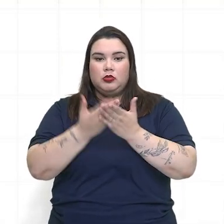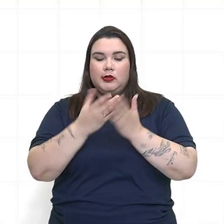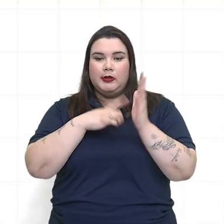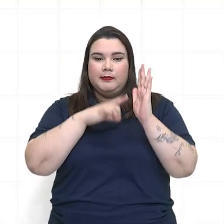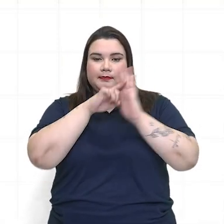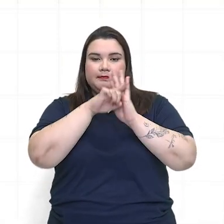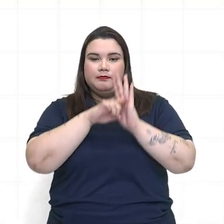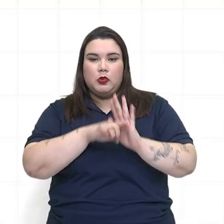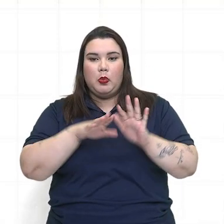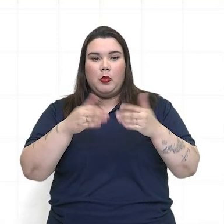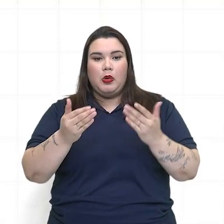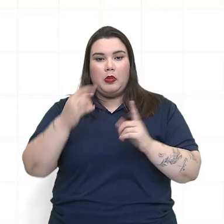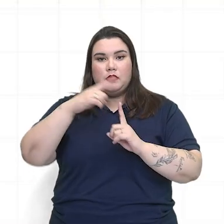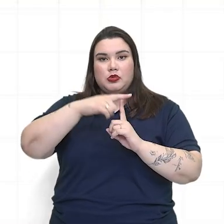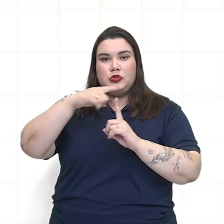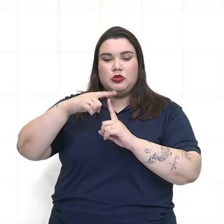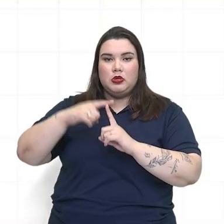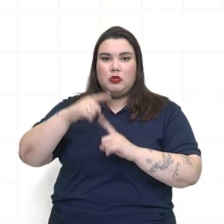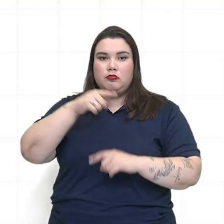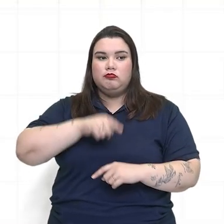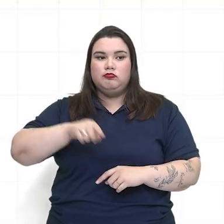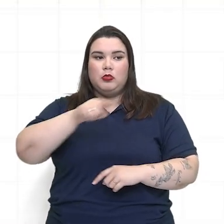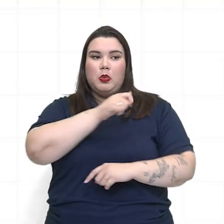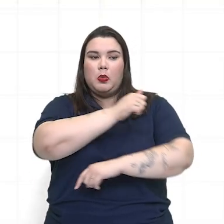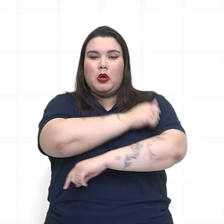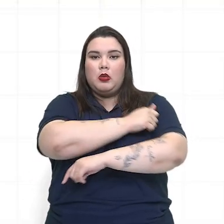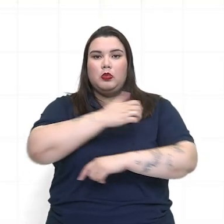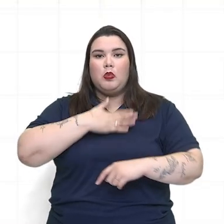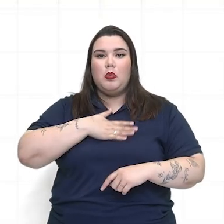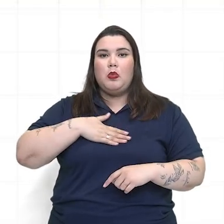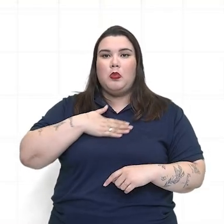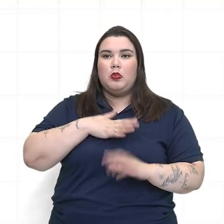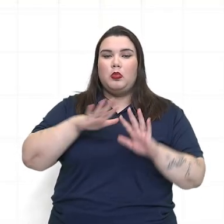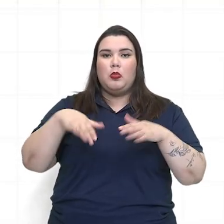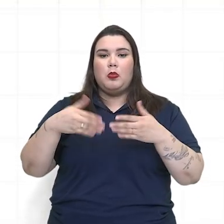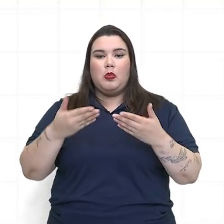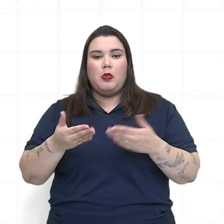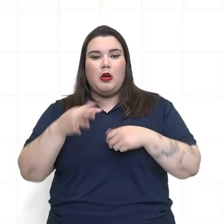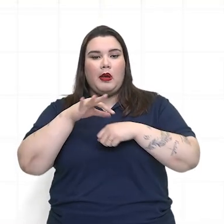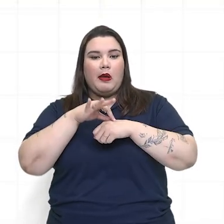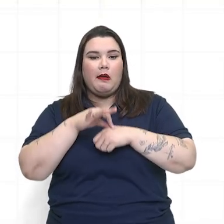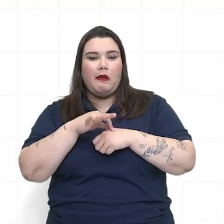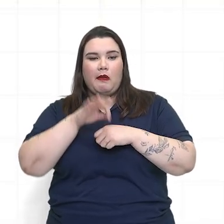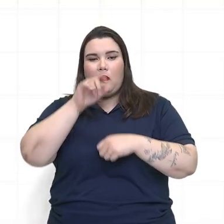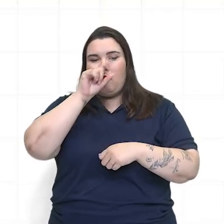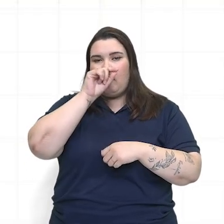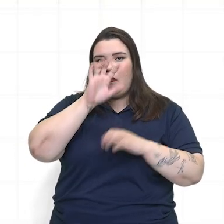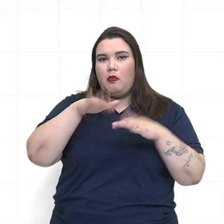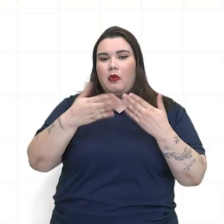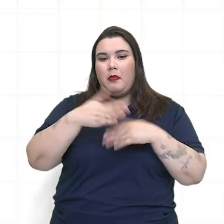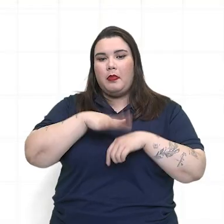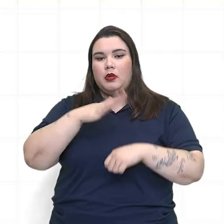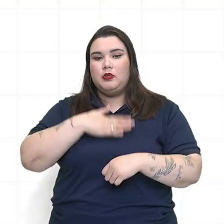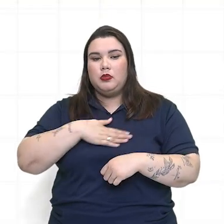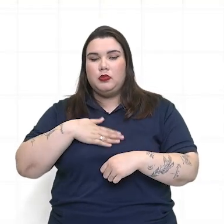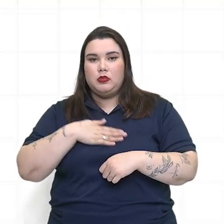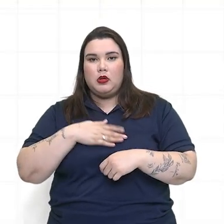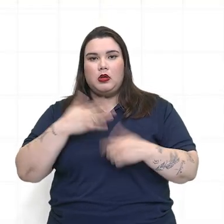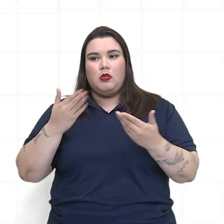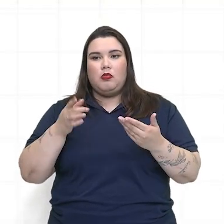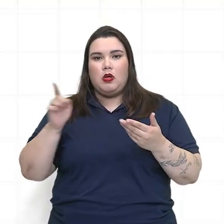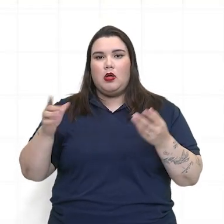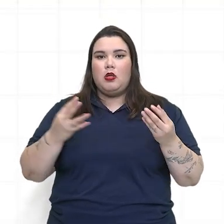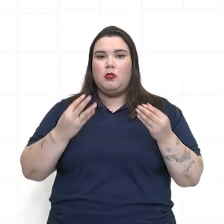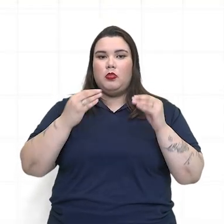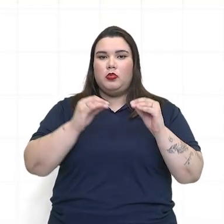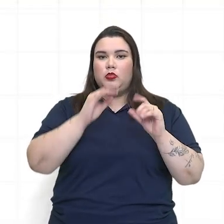uma pesquisa sobre o tipo de proteína animal de preferência dos alunos e obteve os seguintes resultados